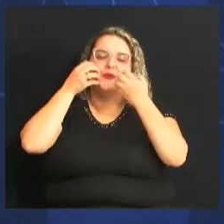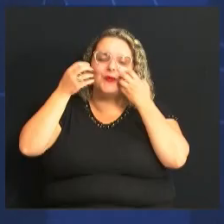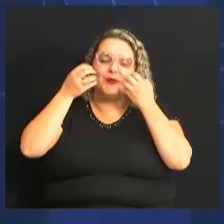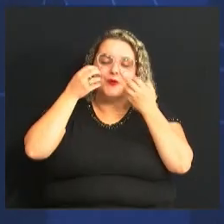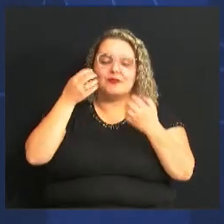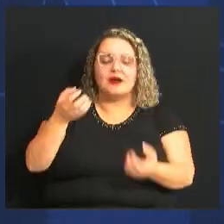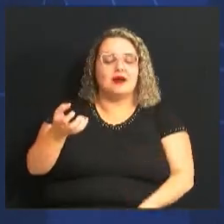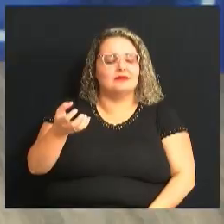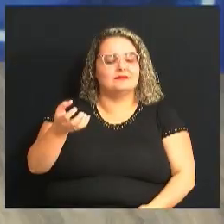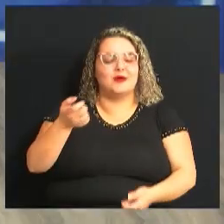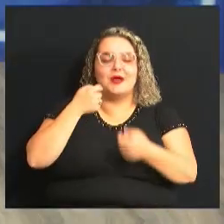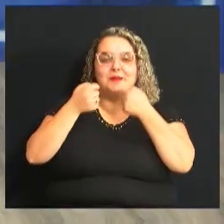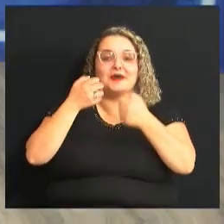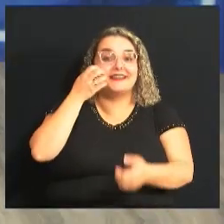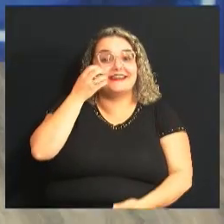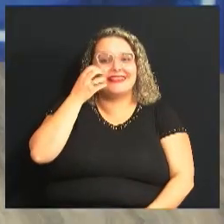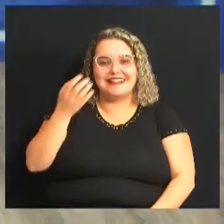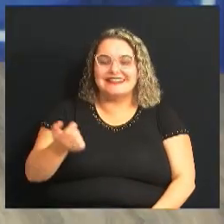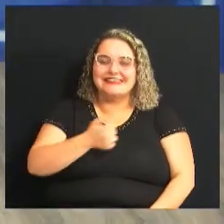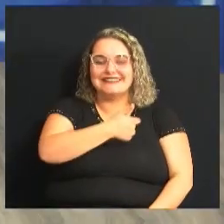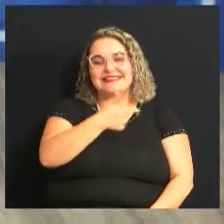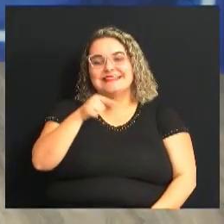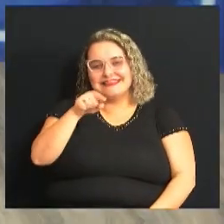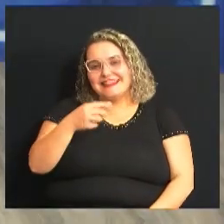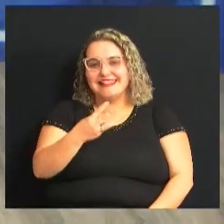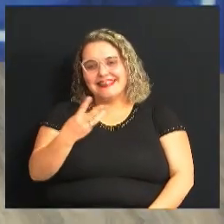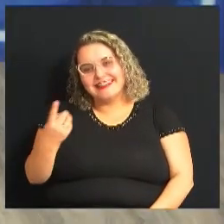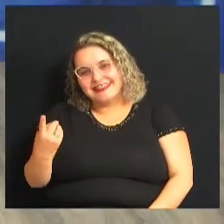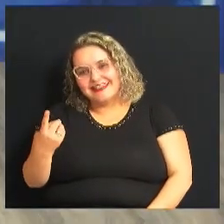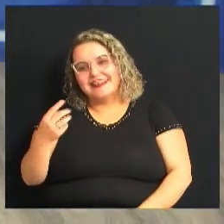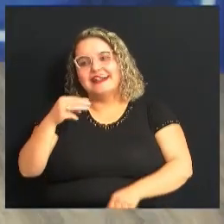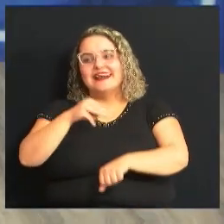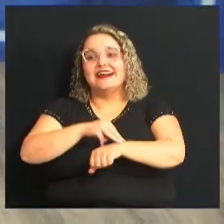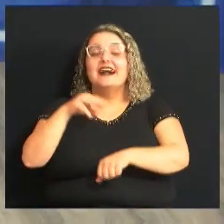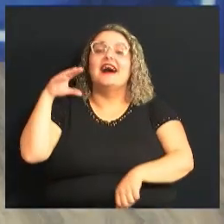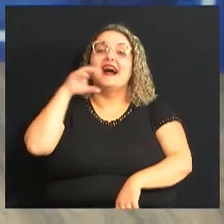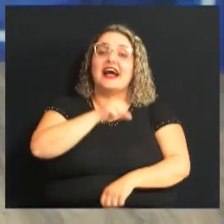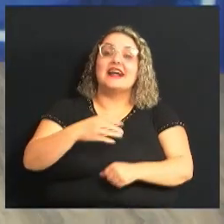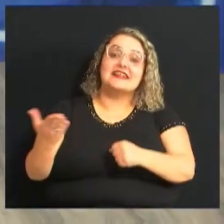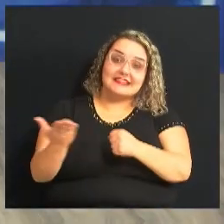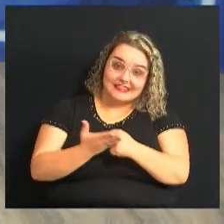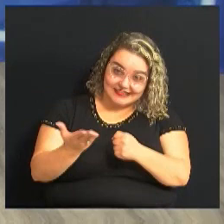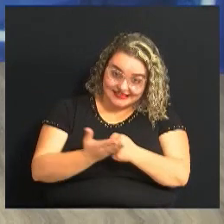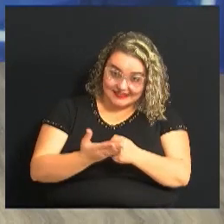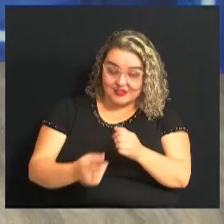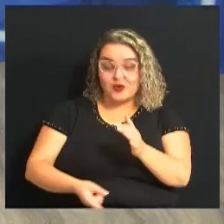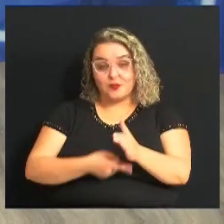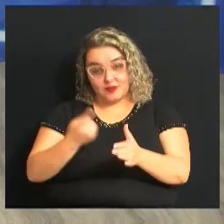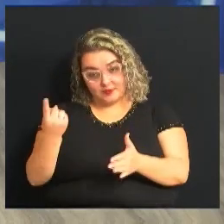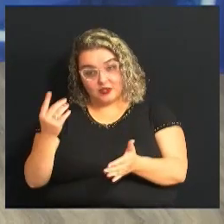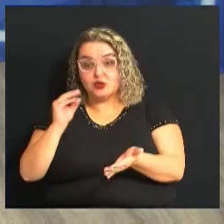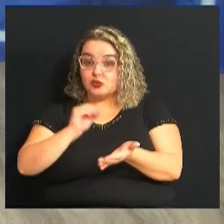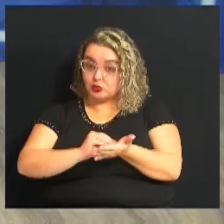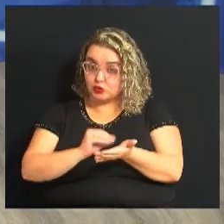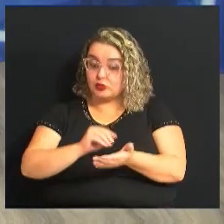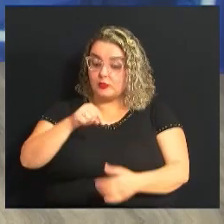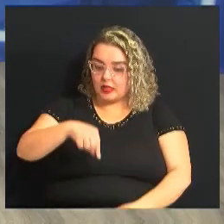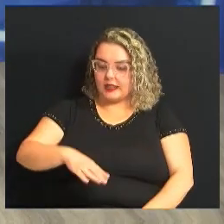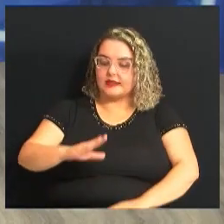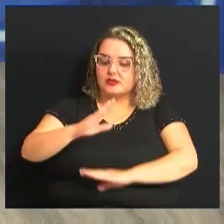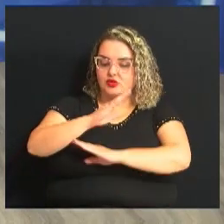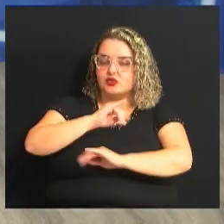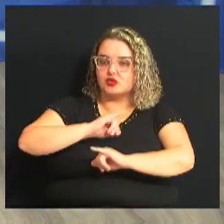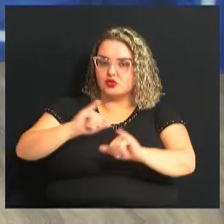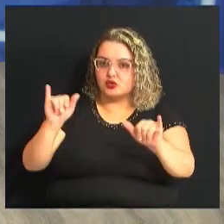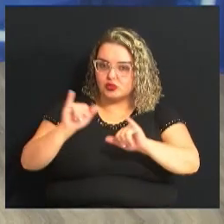Aranha. 12:00 mais 31 minutos, vamos fazer o seguinte, rápido intervalo, o primeiro e o último aqui no nosso telejornal,